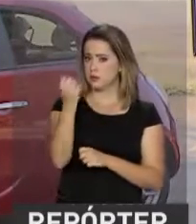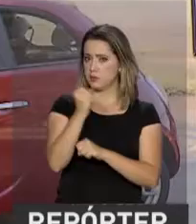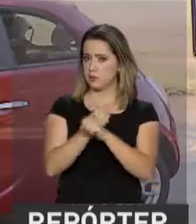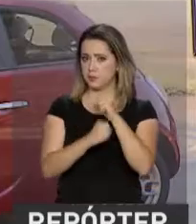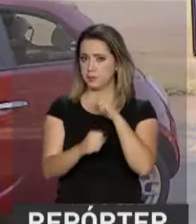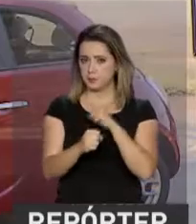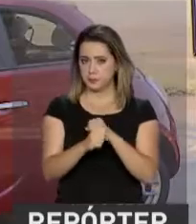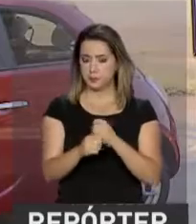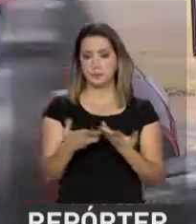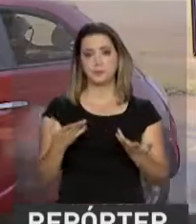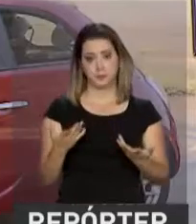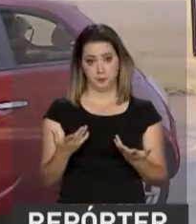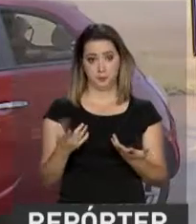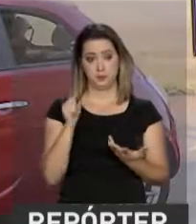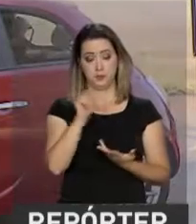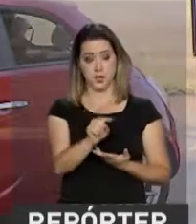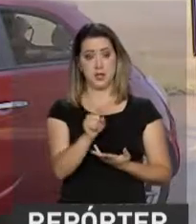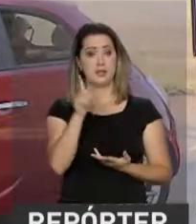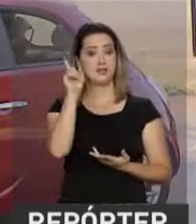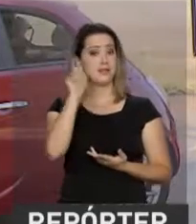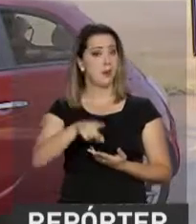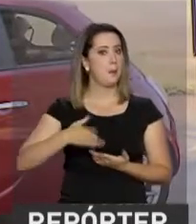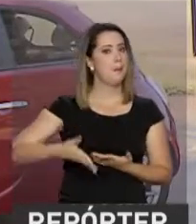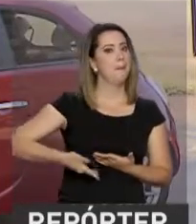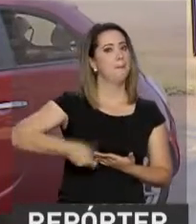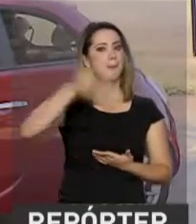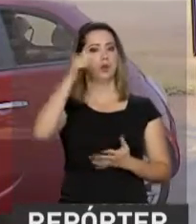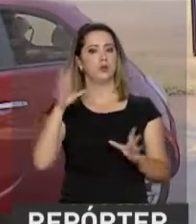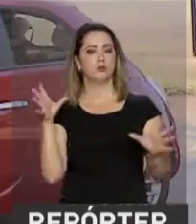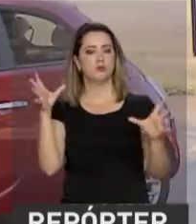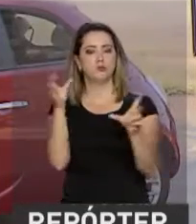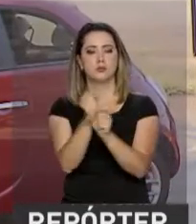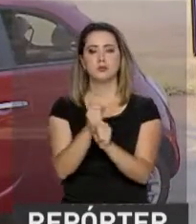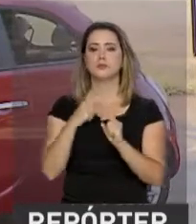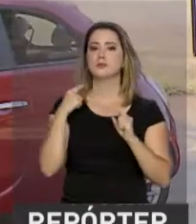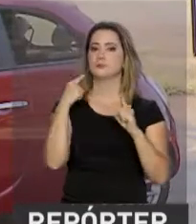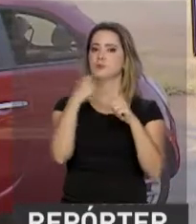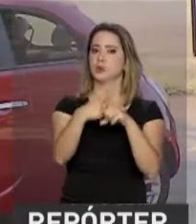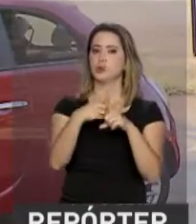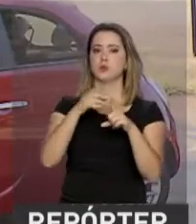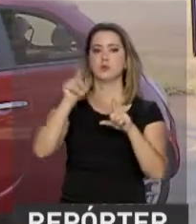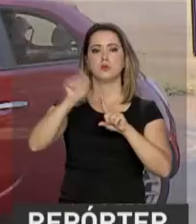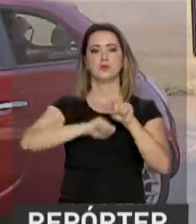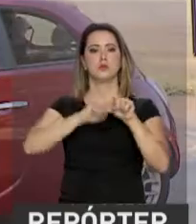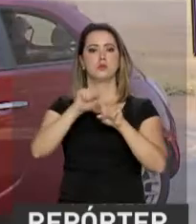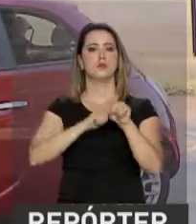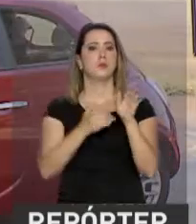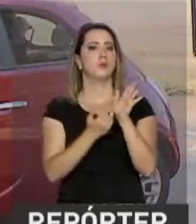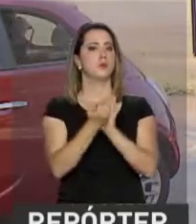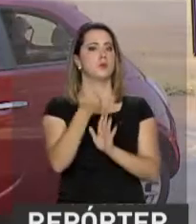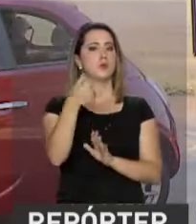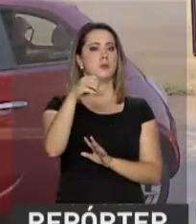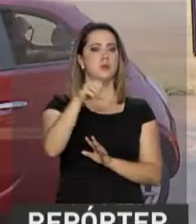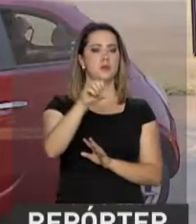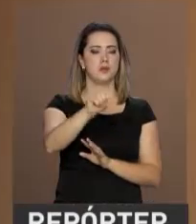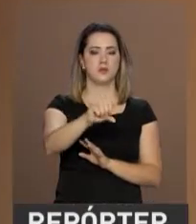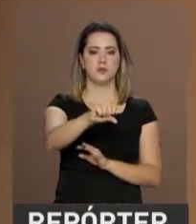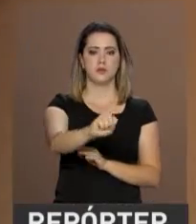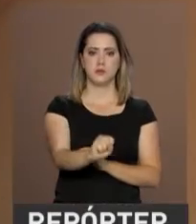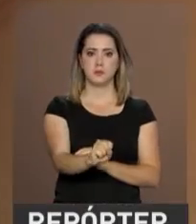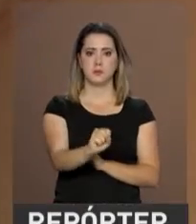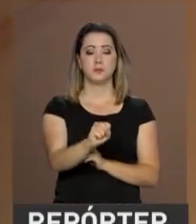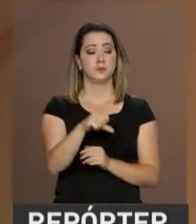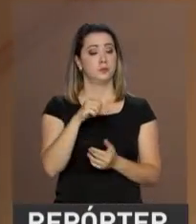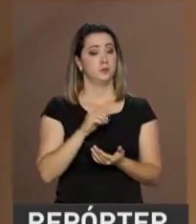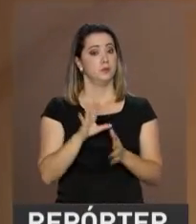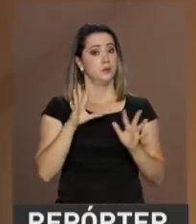de 2016. Esse foi o melhor saldo já registrado para o mês, desde 1989. Ao